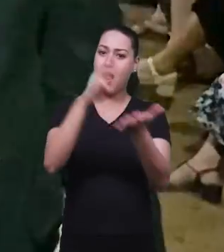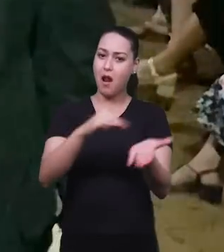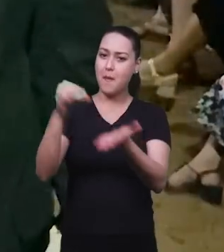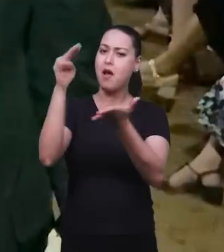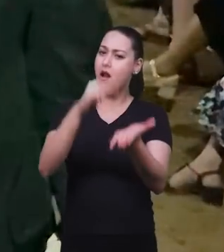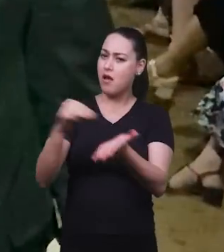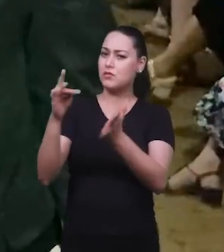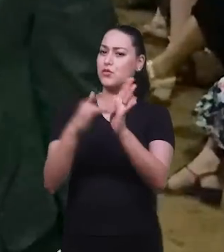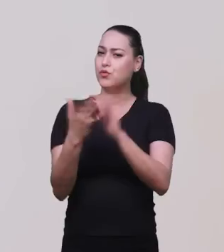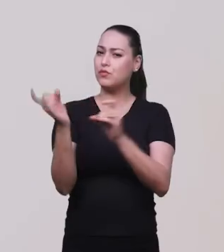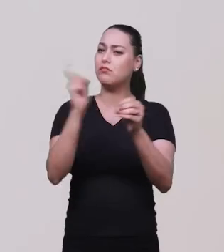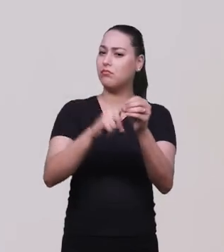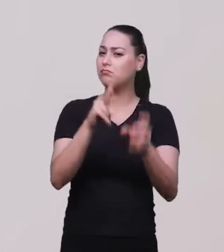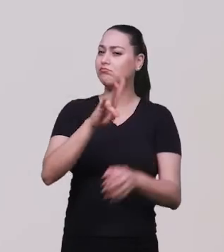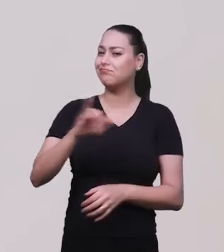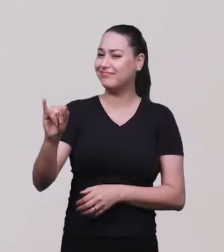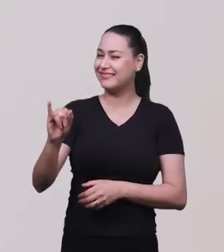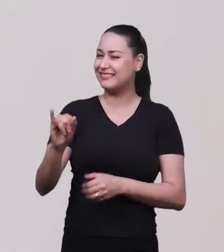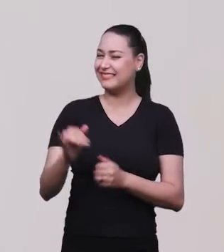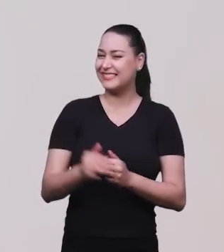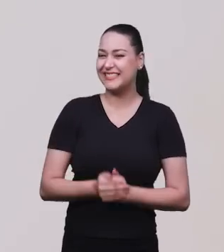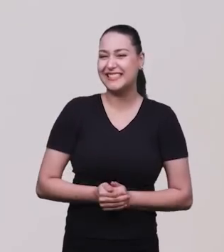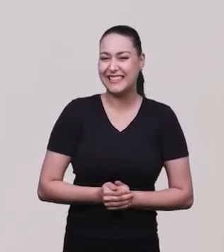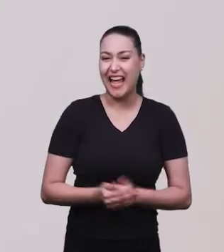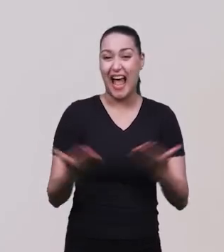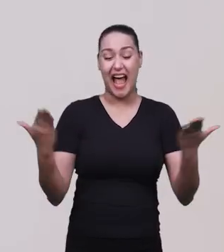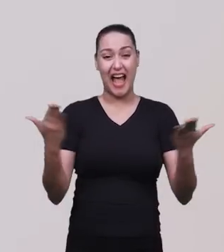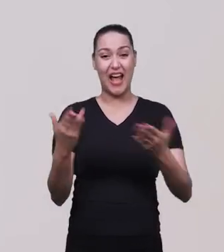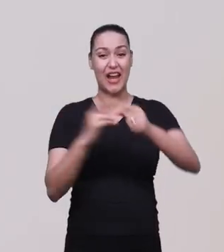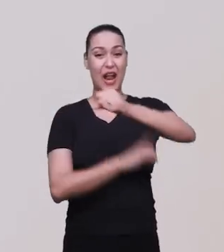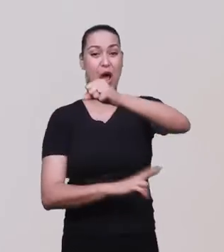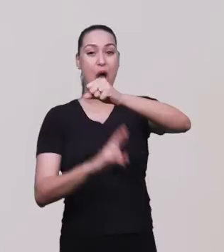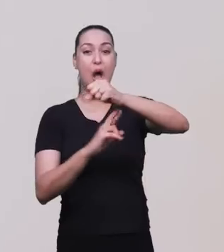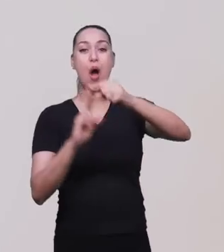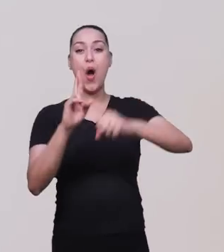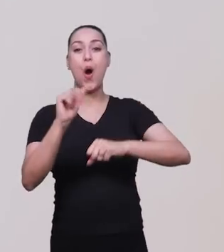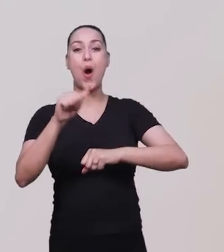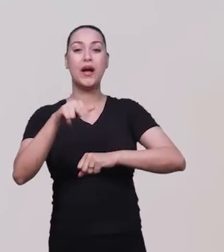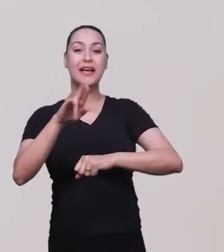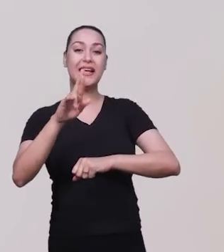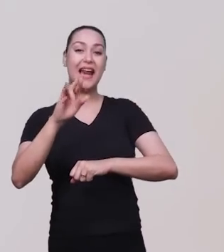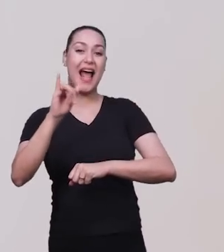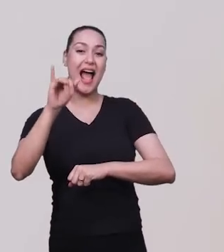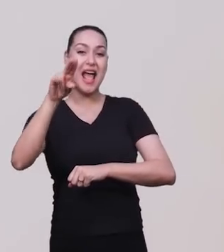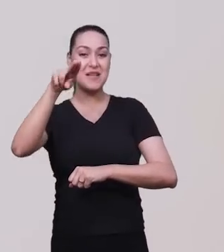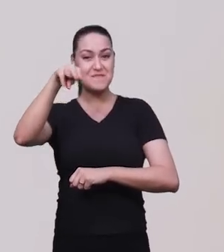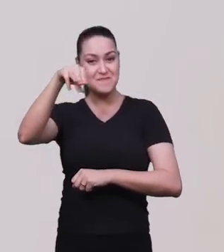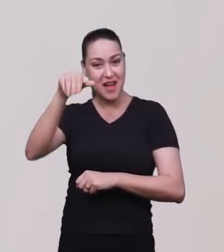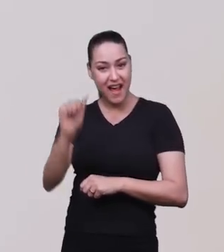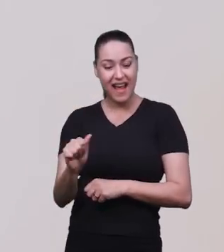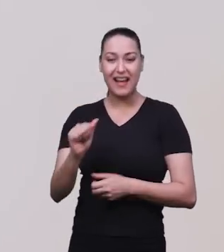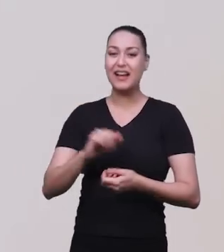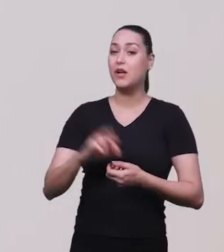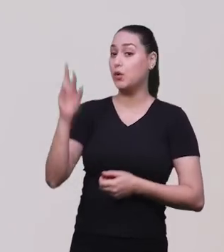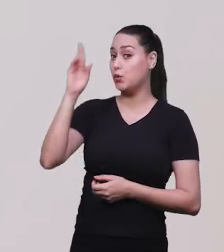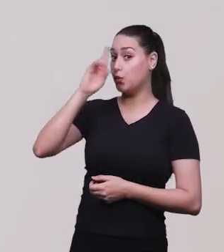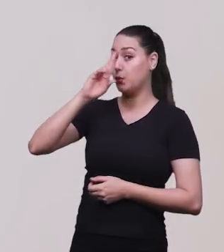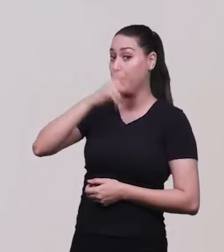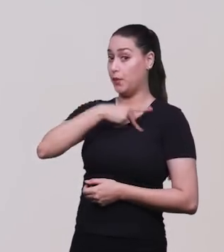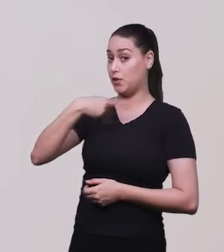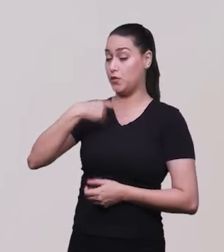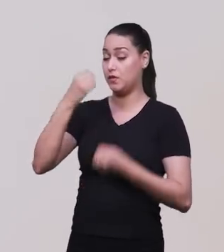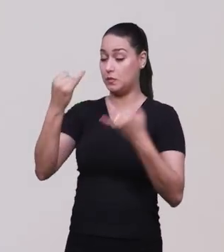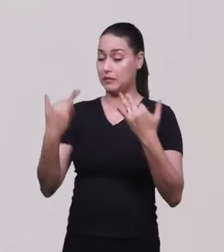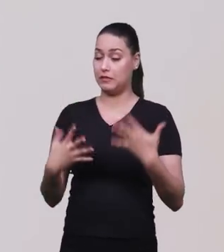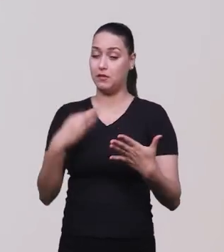o Senhor Jesus vem. Vamos agora para Roraima, onde o pastor Flávio Ximenes vai nos contar uma experiência maravilhosa que aconteceu